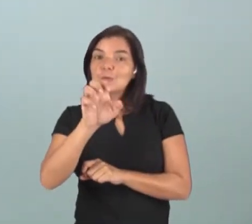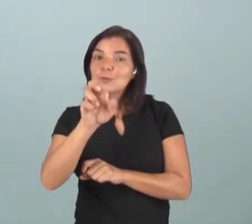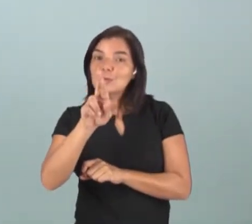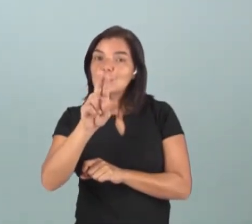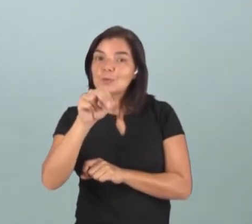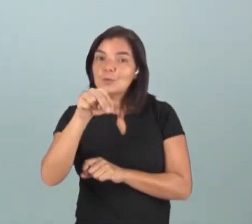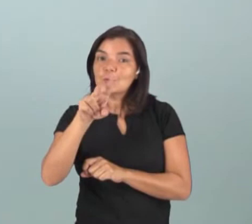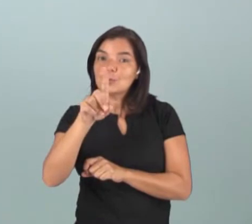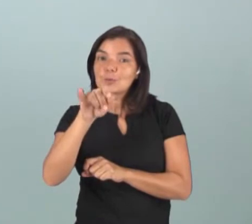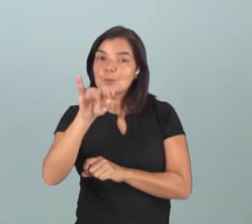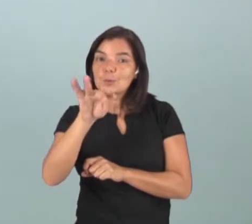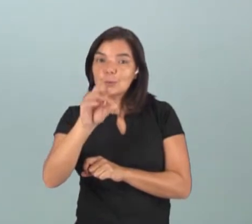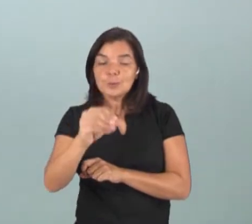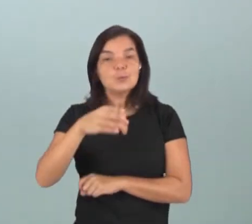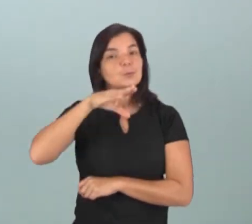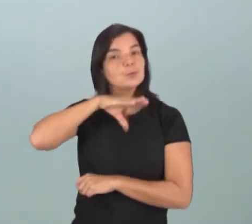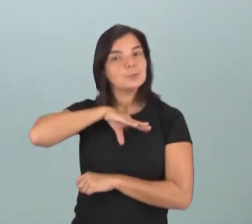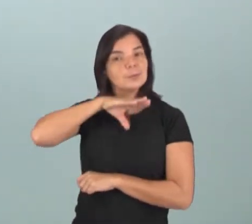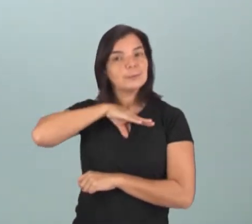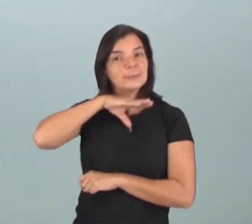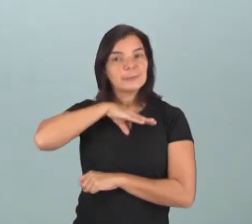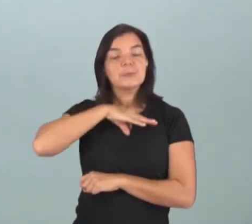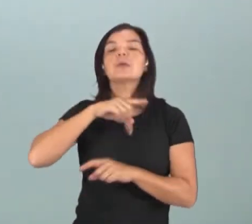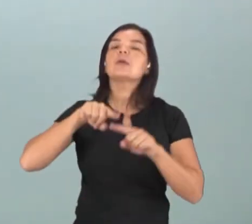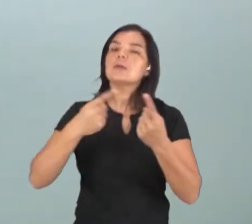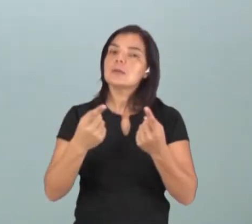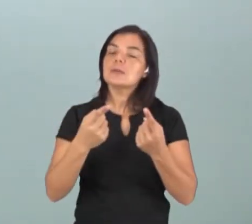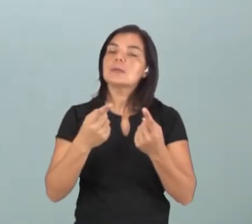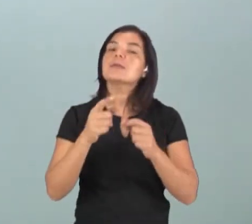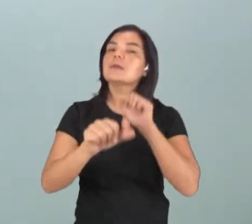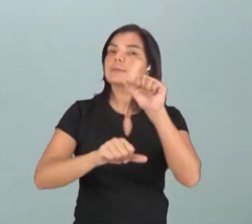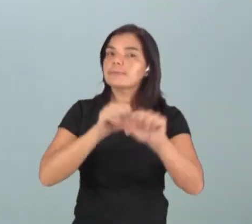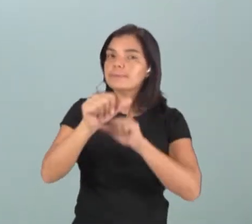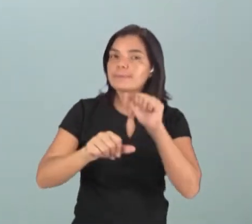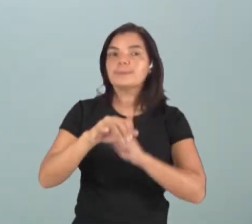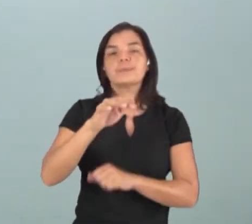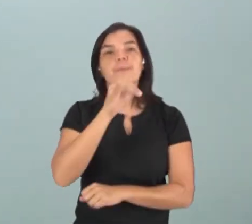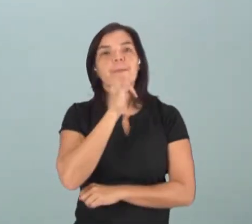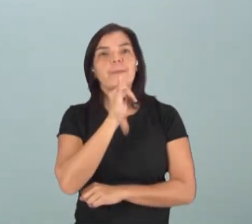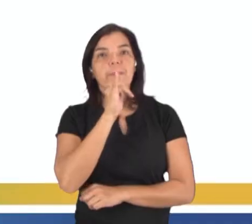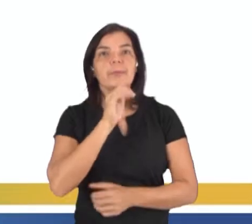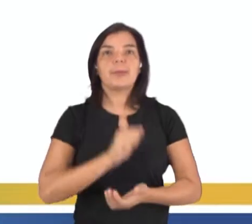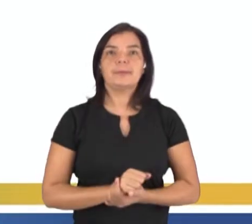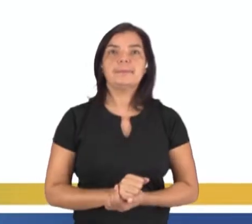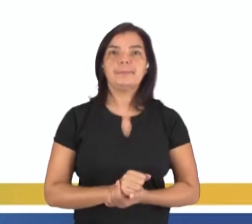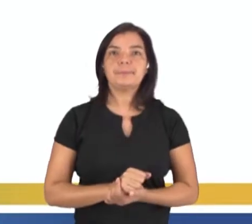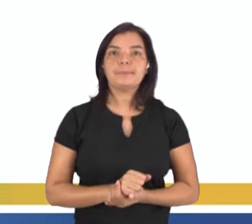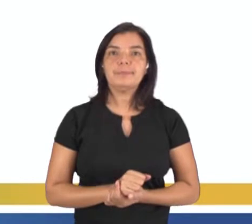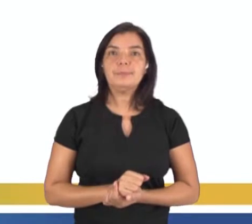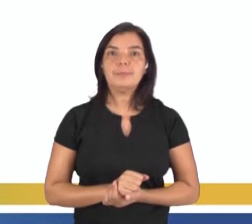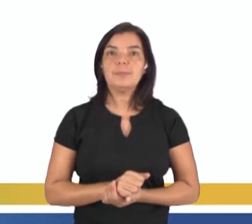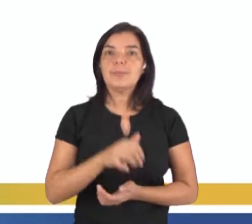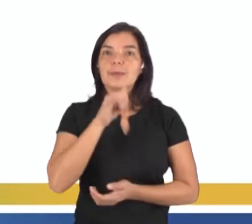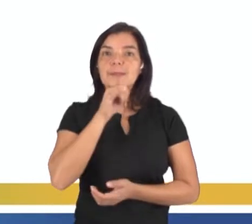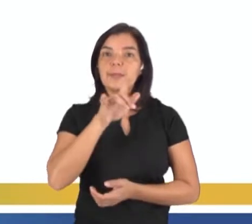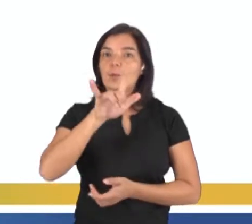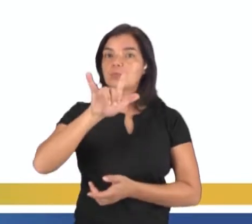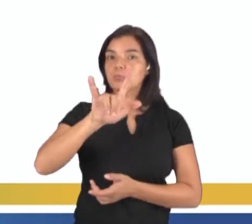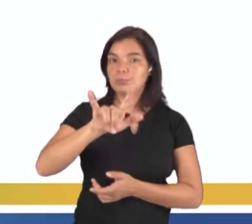português. Então, todo verbo que você coloca o ing no final, ele vira gerúndio. Exemplo, love,